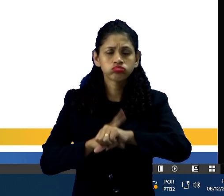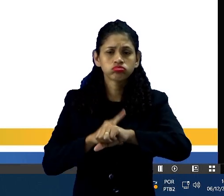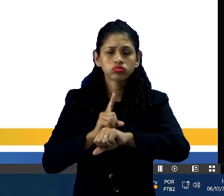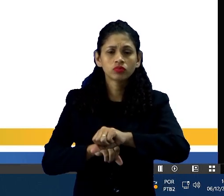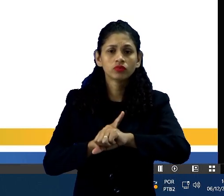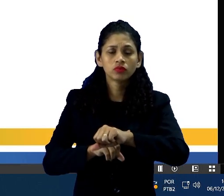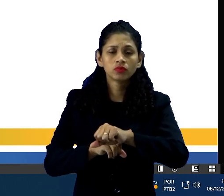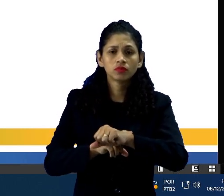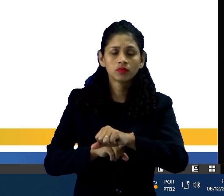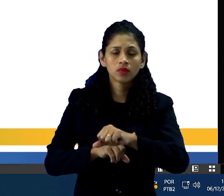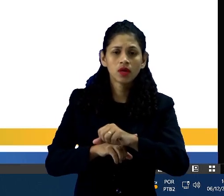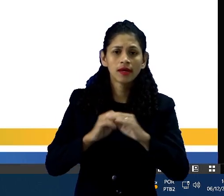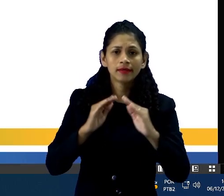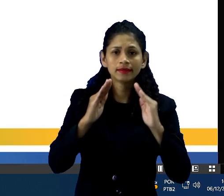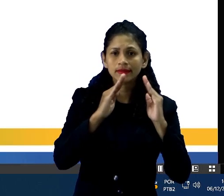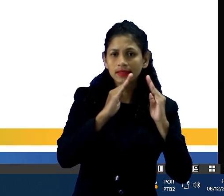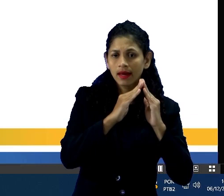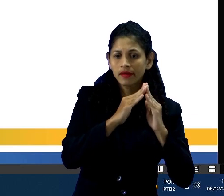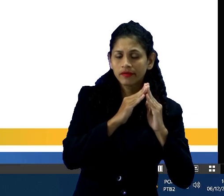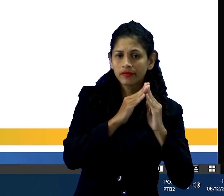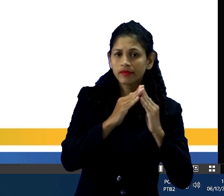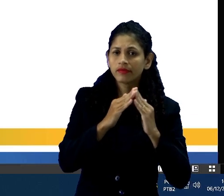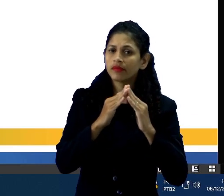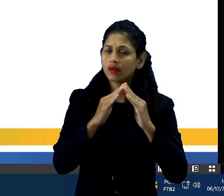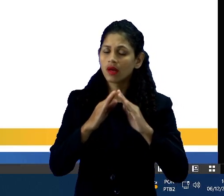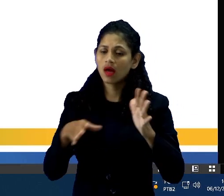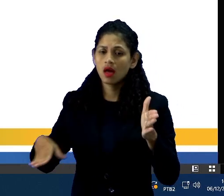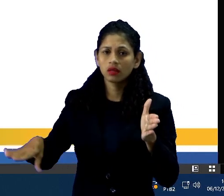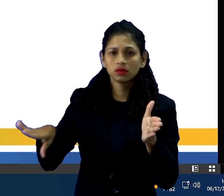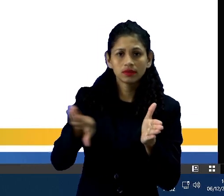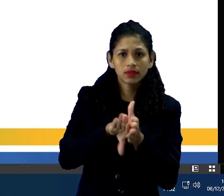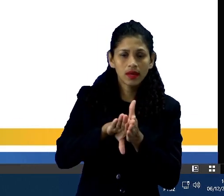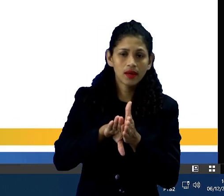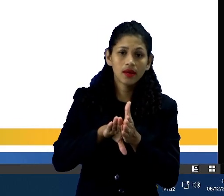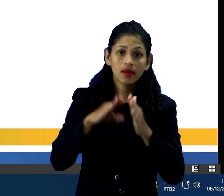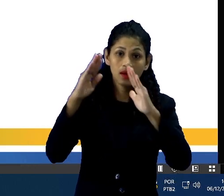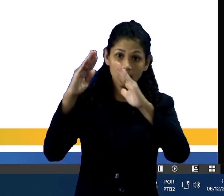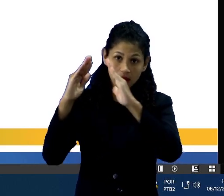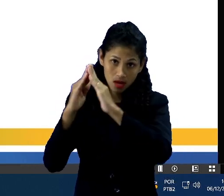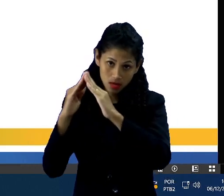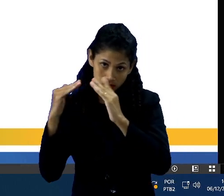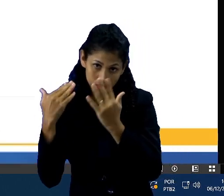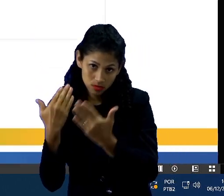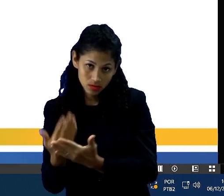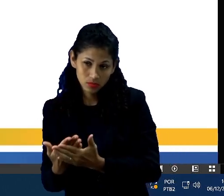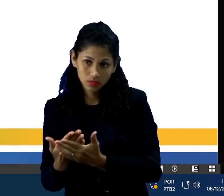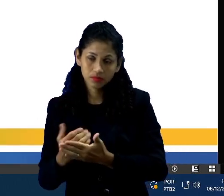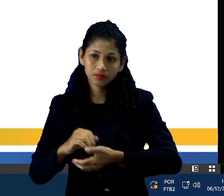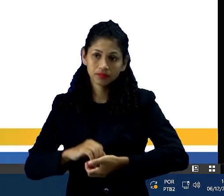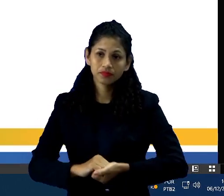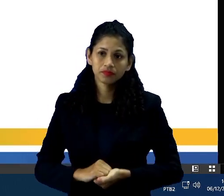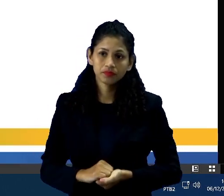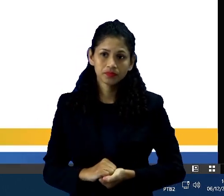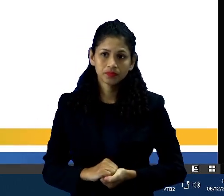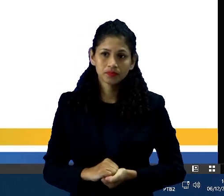à escola de bicicleta com diferentes velocidades. Observe a sequência registrada.